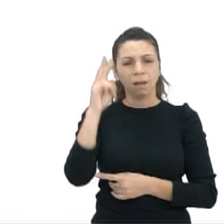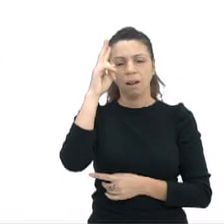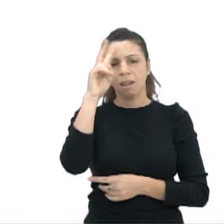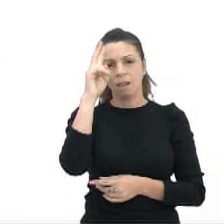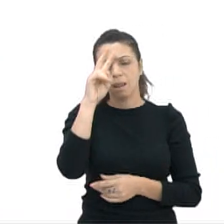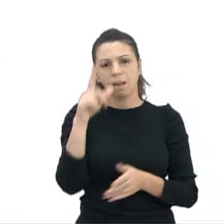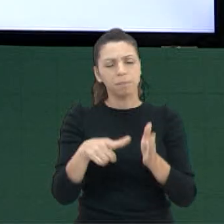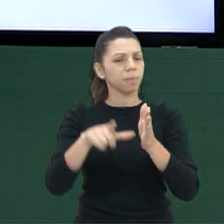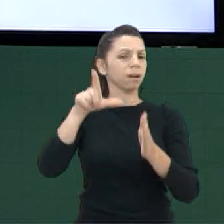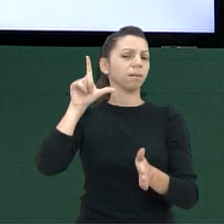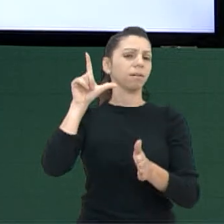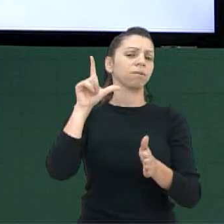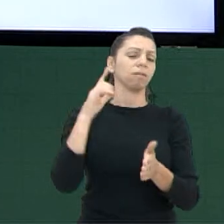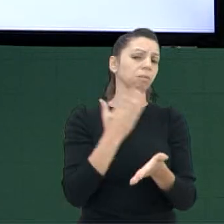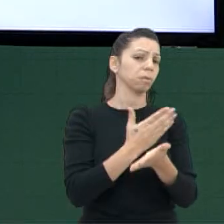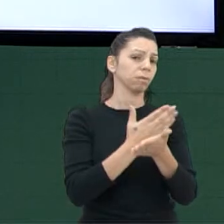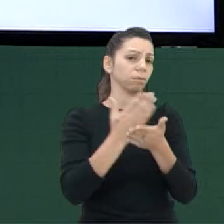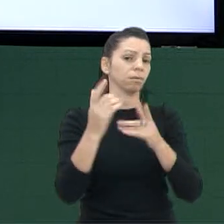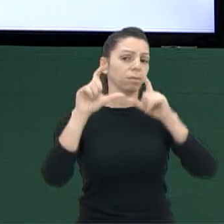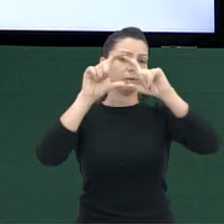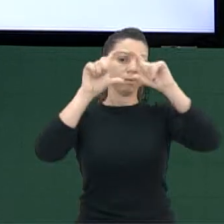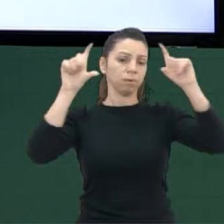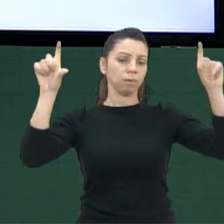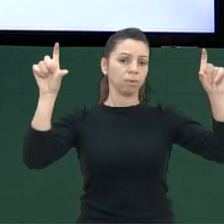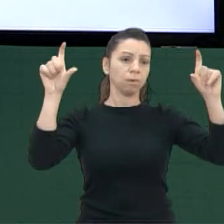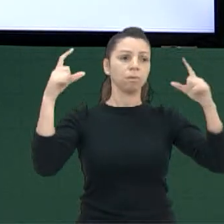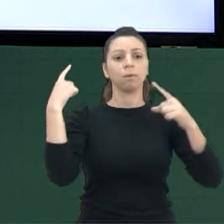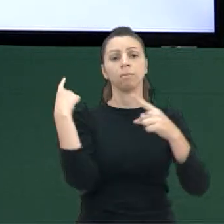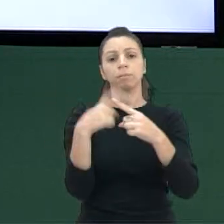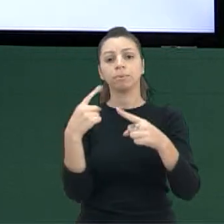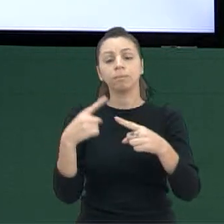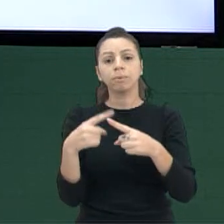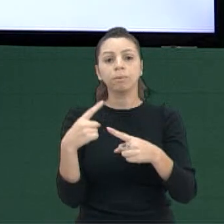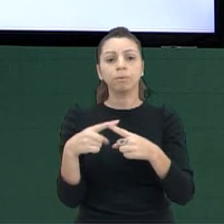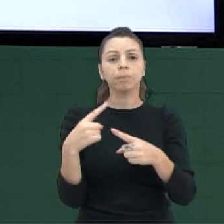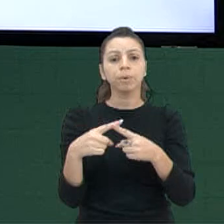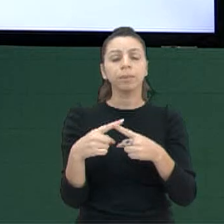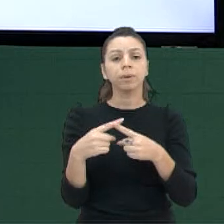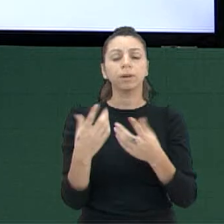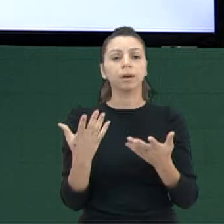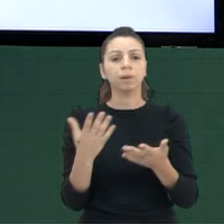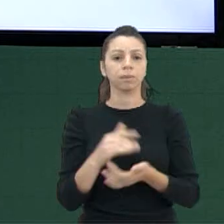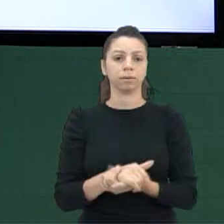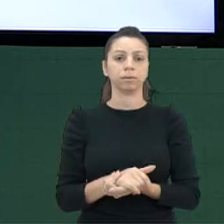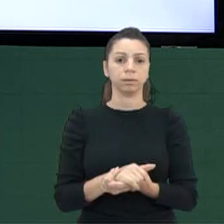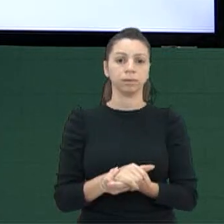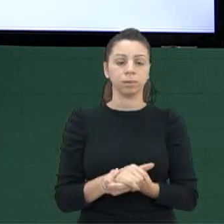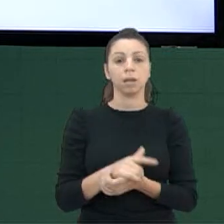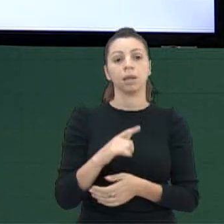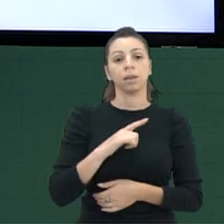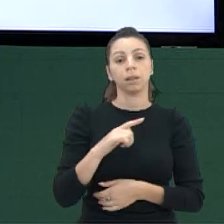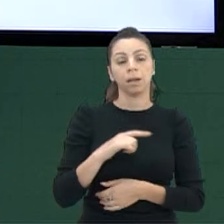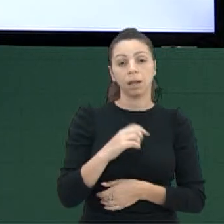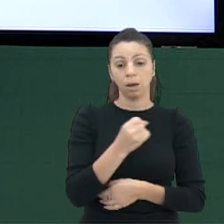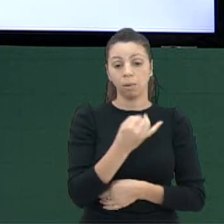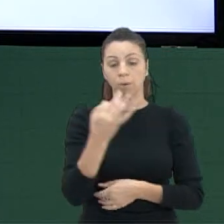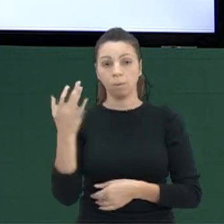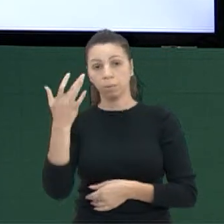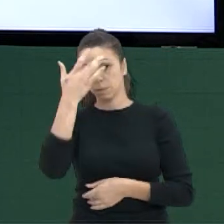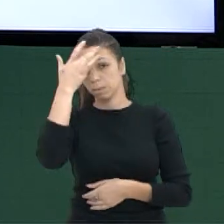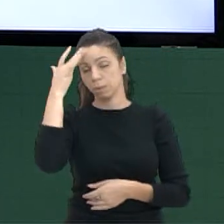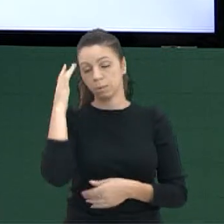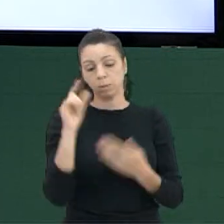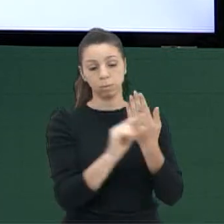lá atrás, quando nós iniciamos a expressão algébrica, por que ela foi inventada? Porque alguns